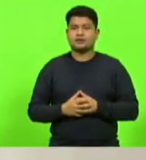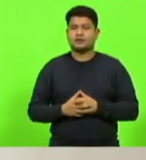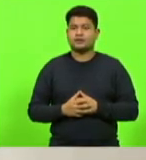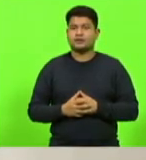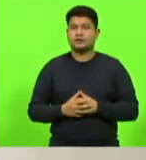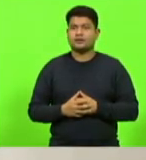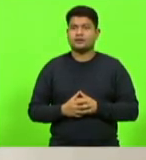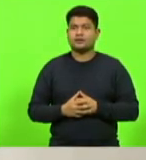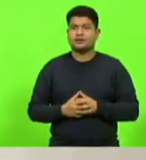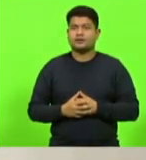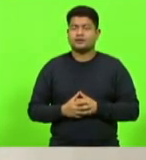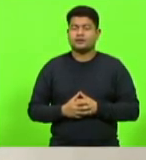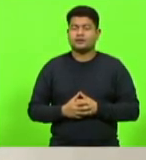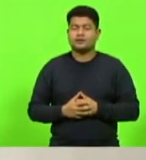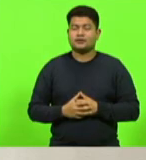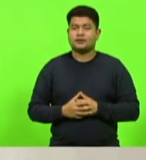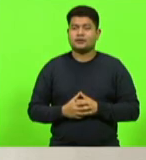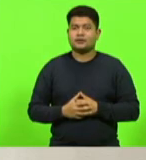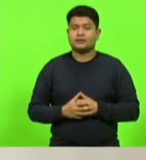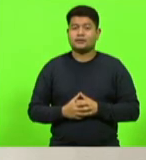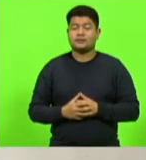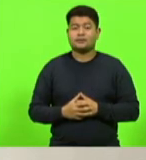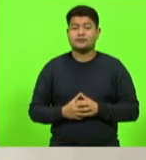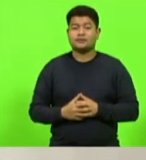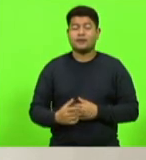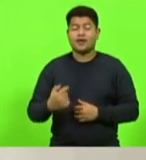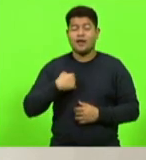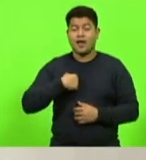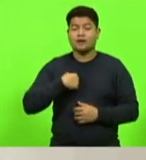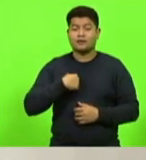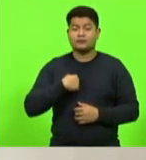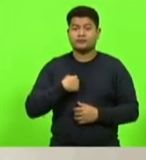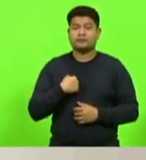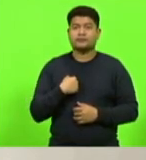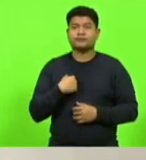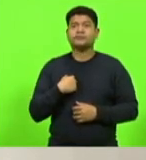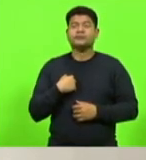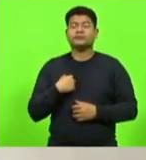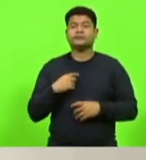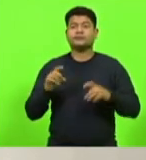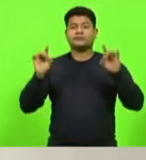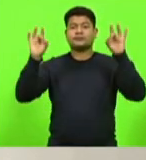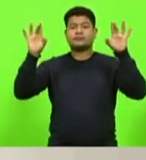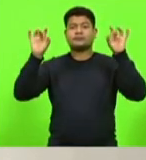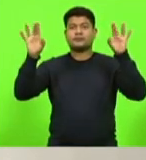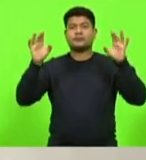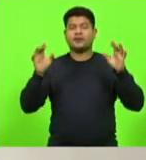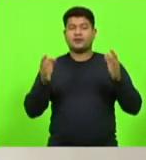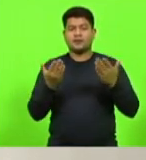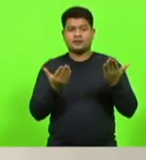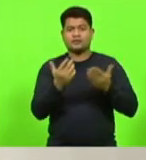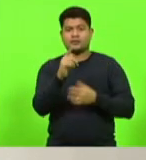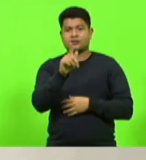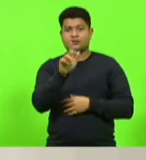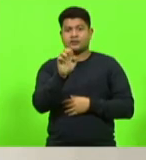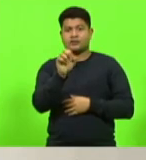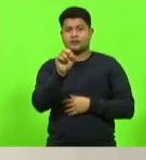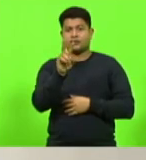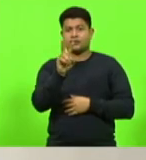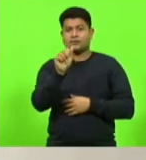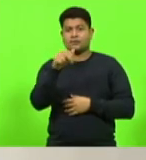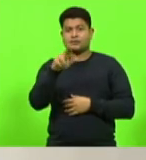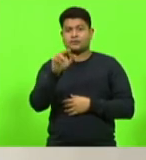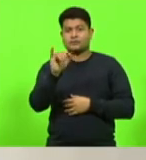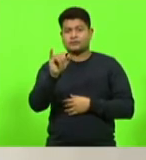Bem, eu gostaria, de uma forma especial, Giovanni, de